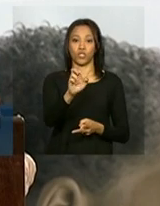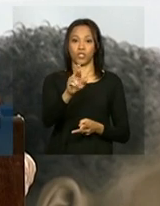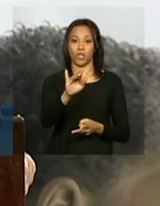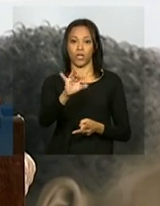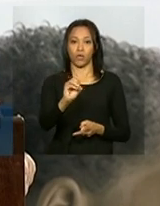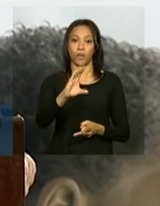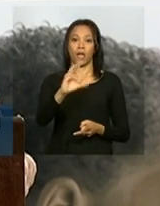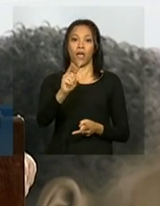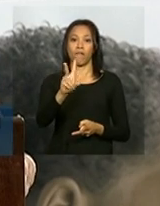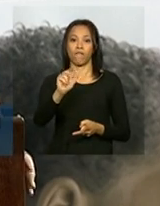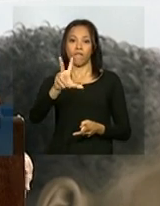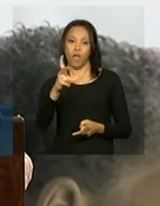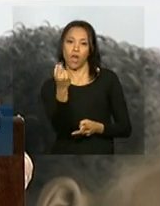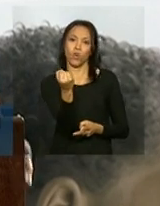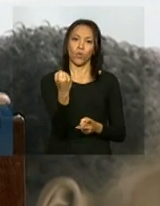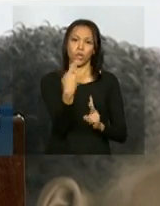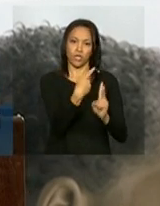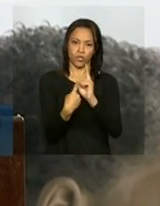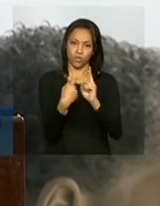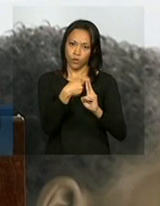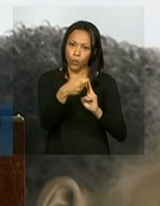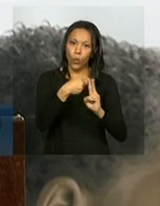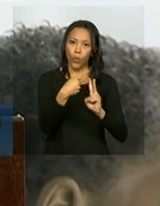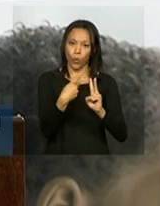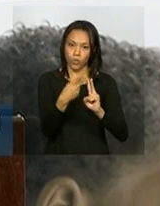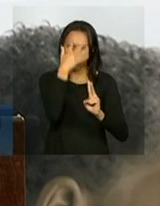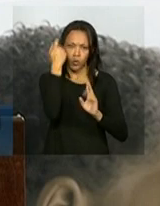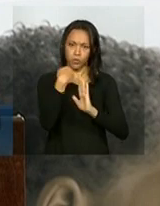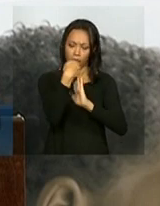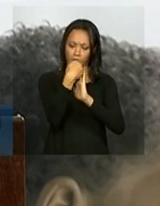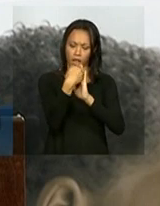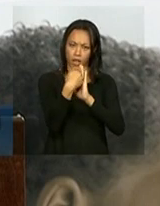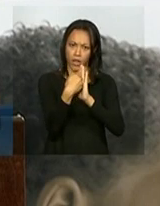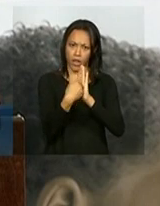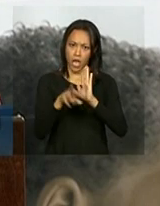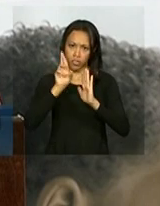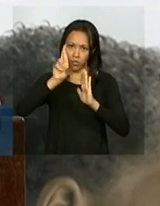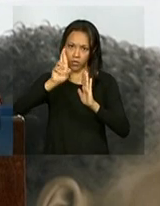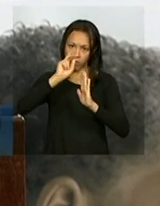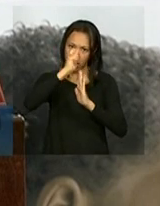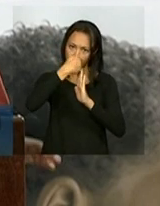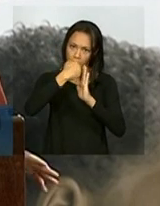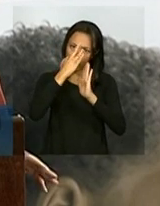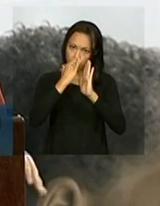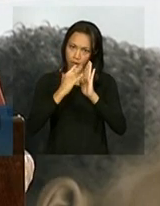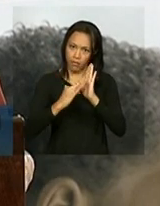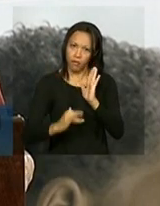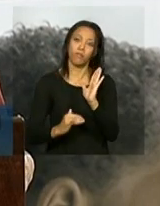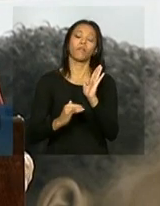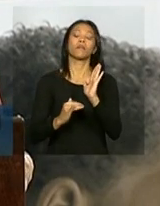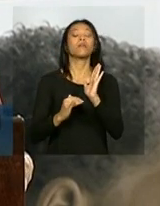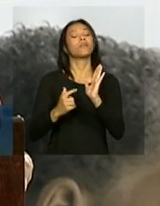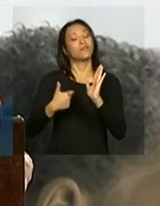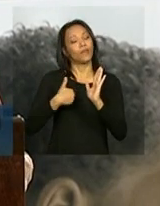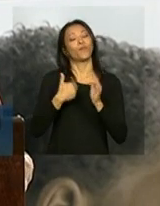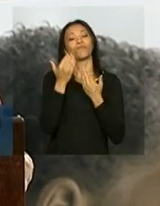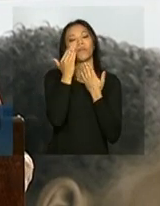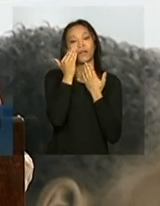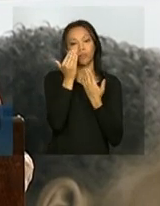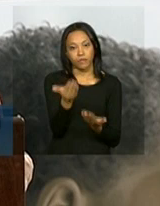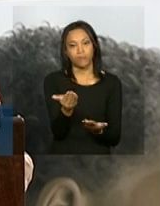Carvalho, que foi o relator também dessa matéria e a quem eu